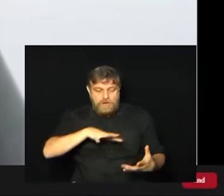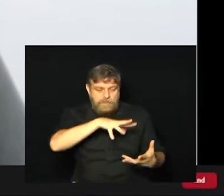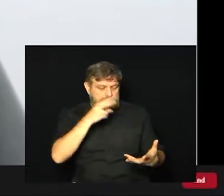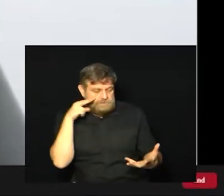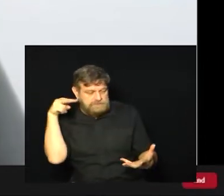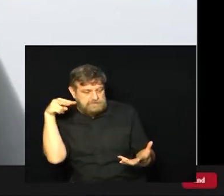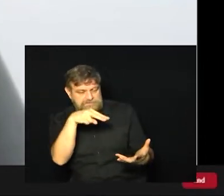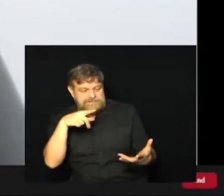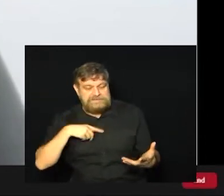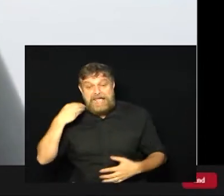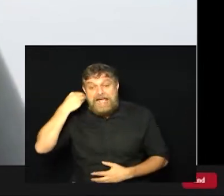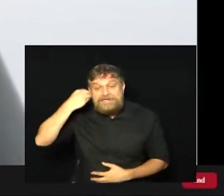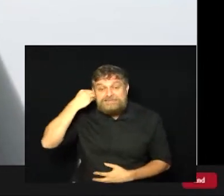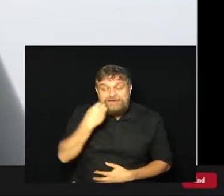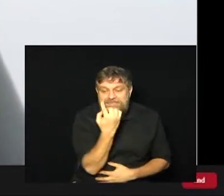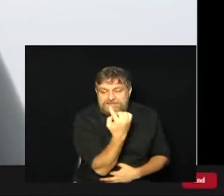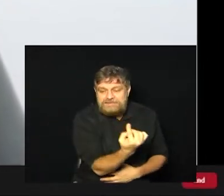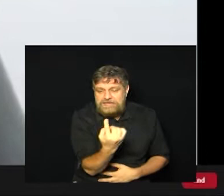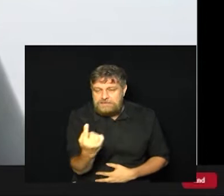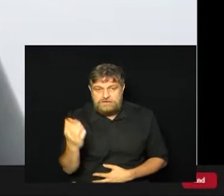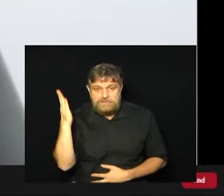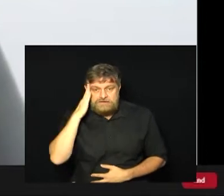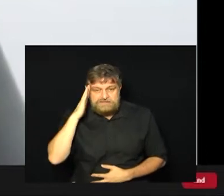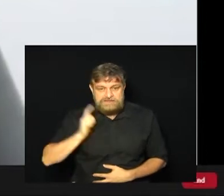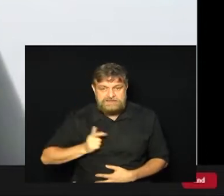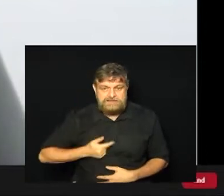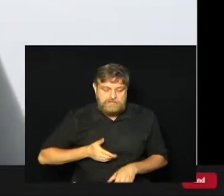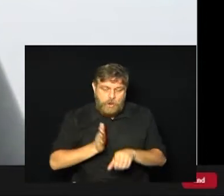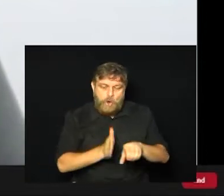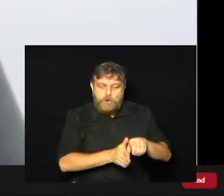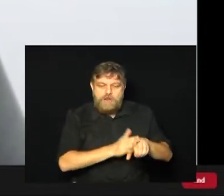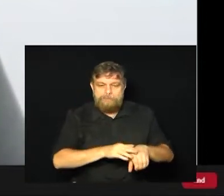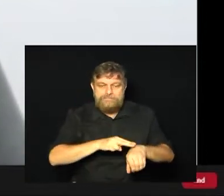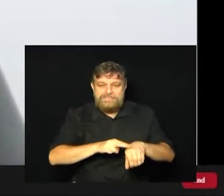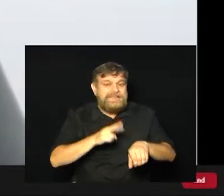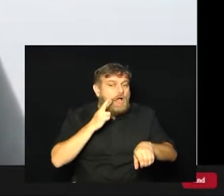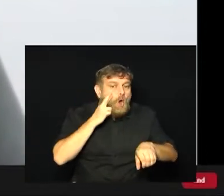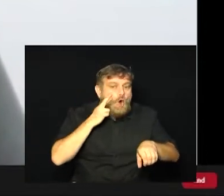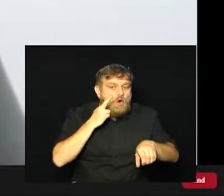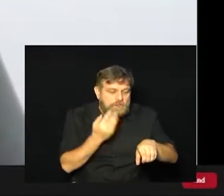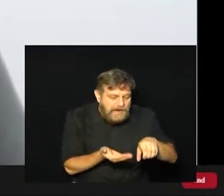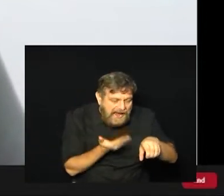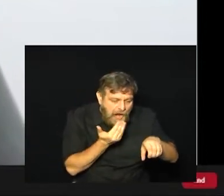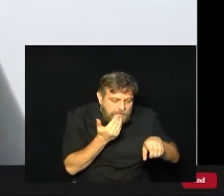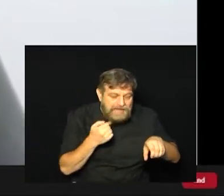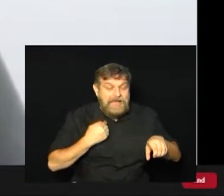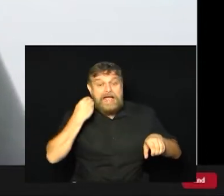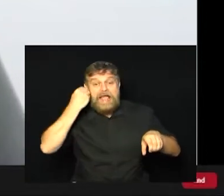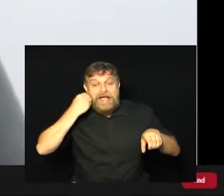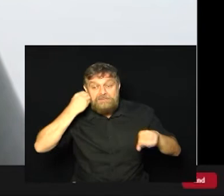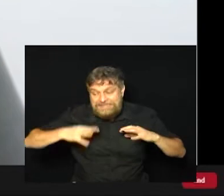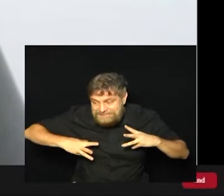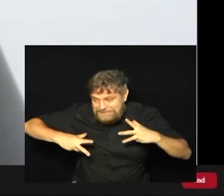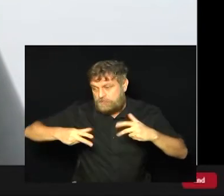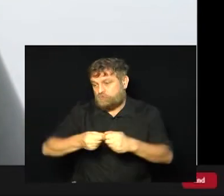ela depende das nossas experiências. Eu só sei que gosto tem beterraba, porque eu comi uma beterraba. Então, é claro que a gente não teve todas as